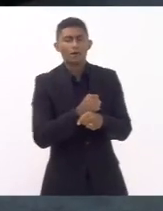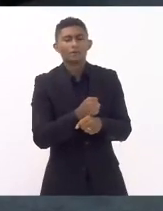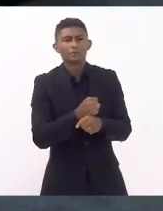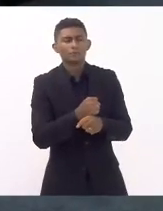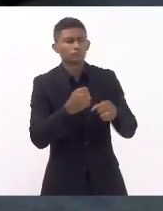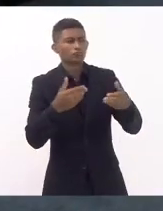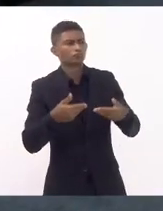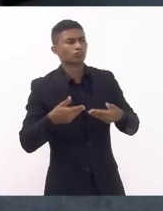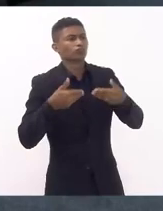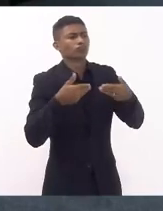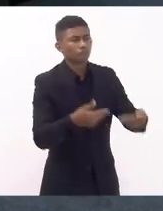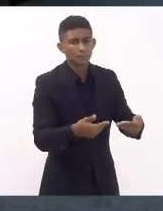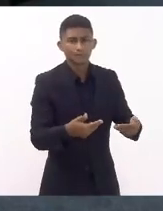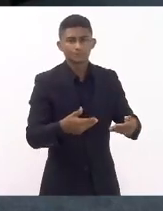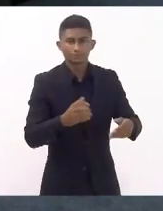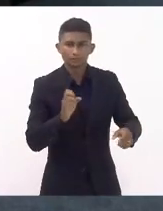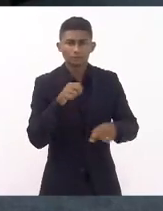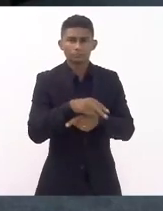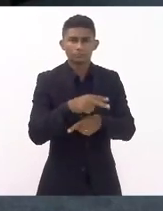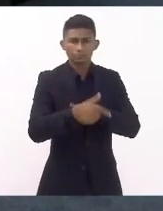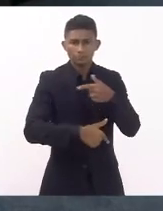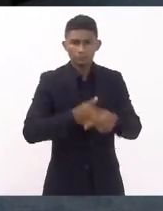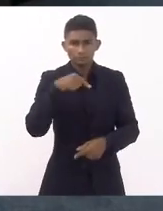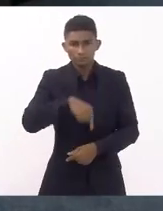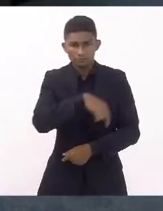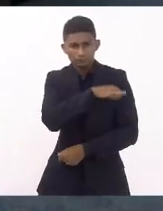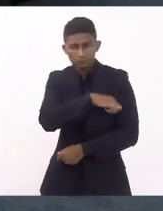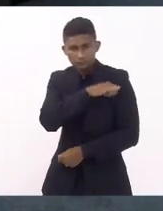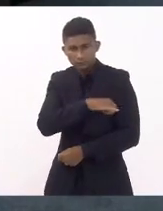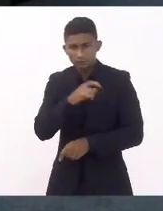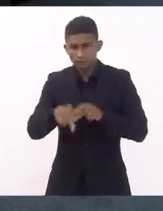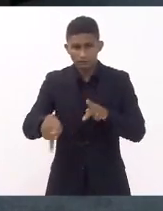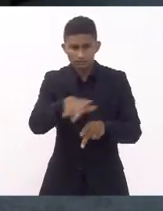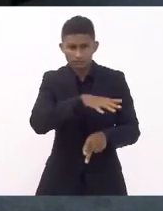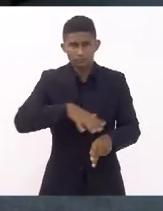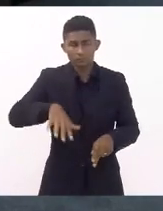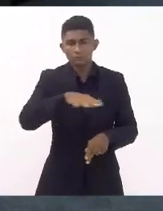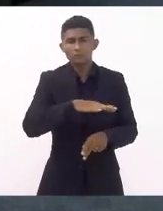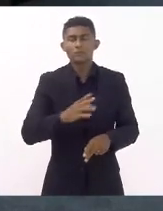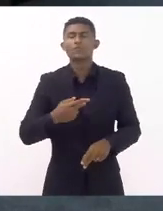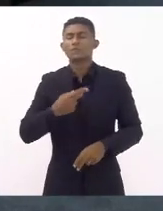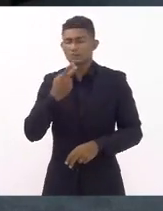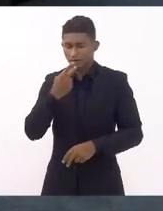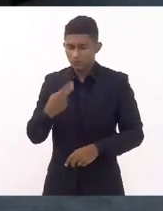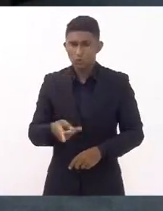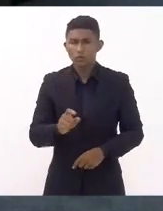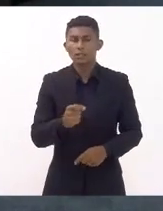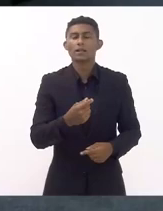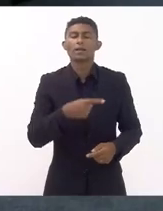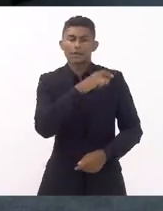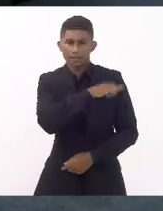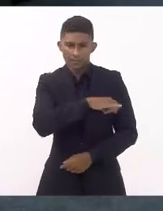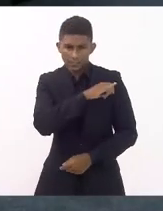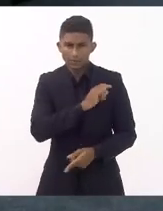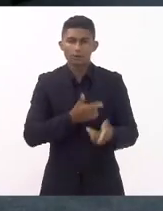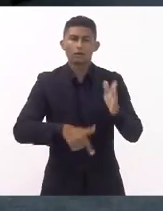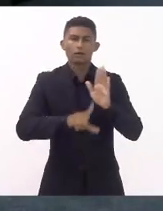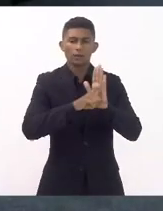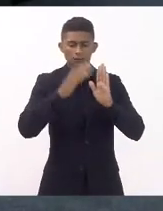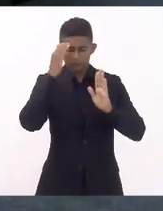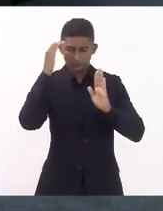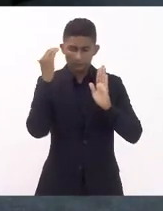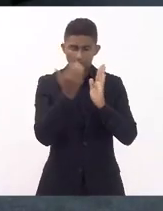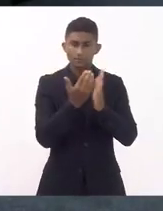população fluminense, a gente vai dizer aqui, juntos, que o Rio de Janeiro respeita a lei, que o Rio de Janeiro